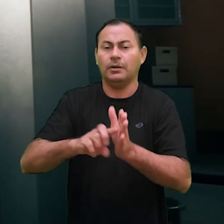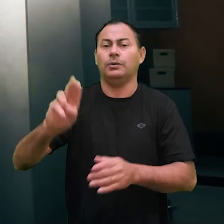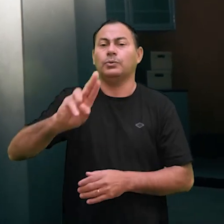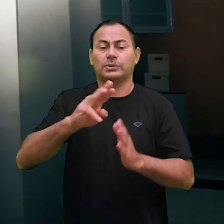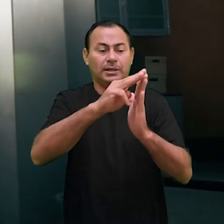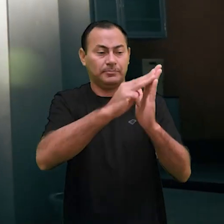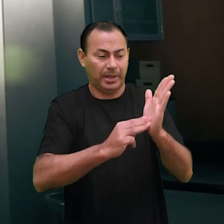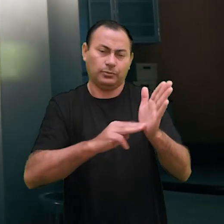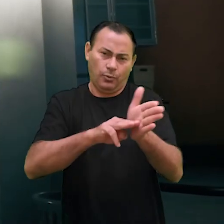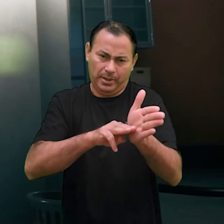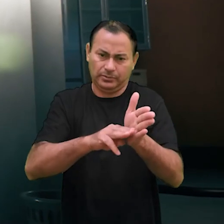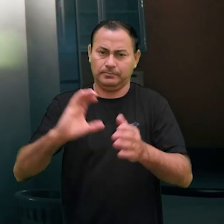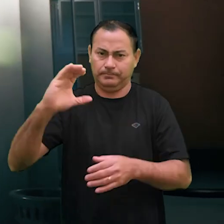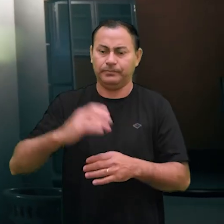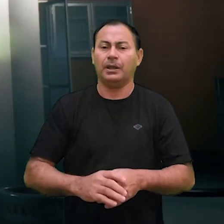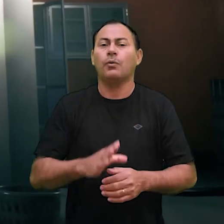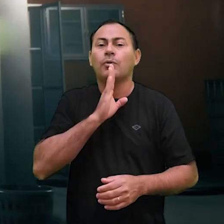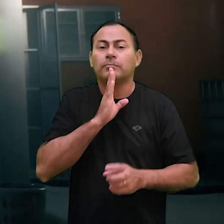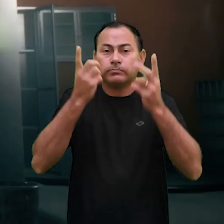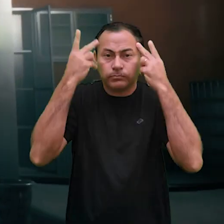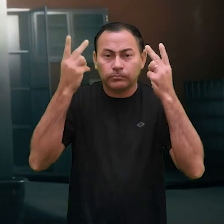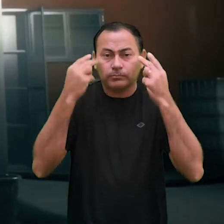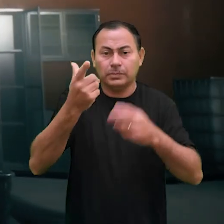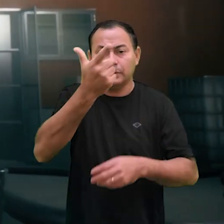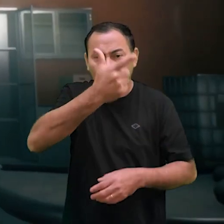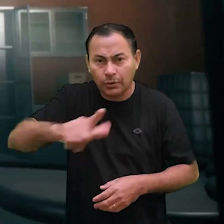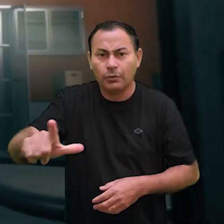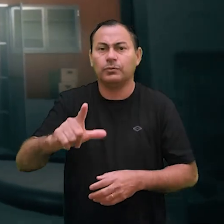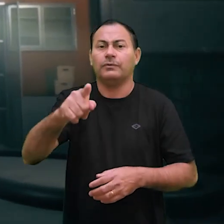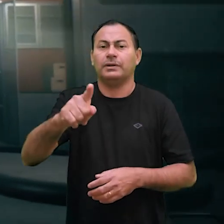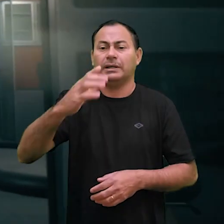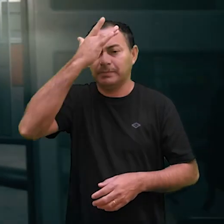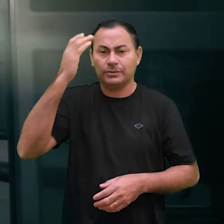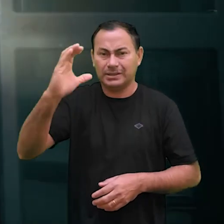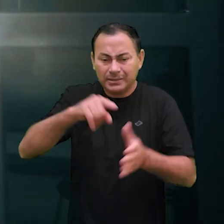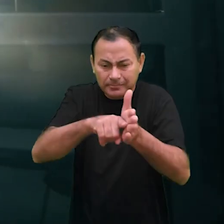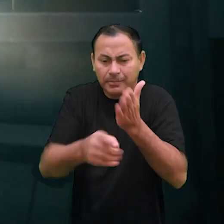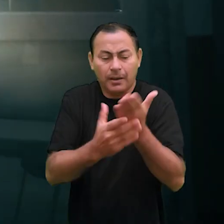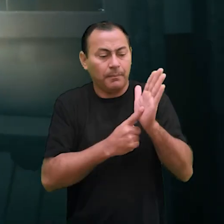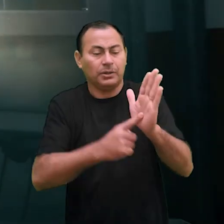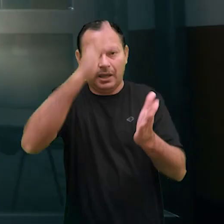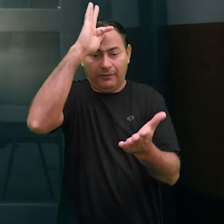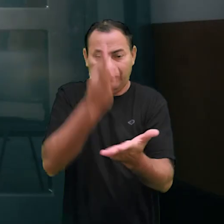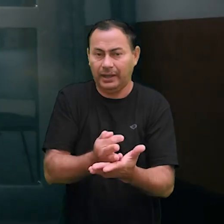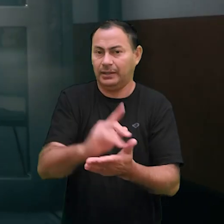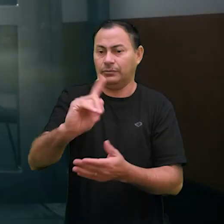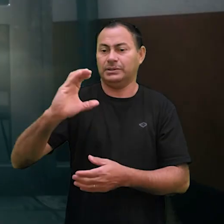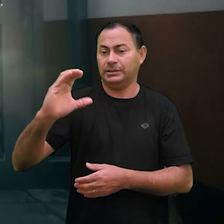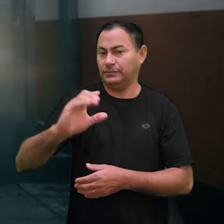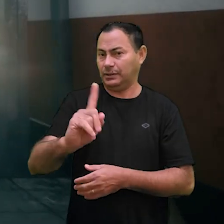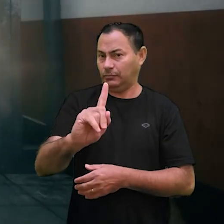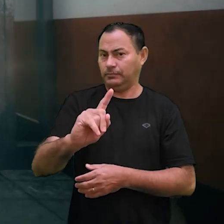ser científico e utilizar métodos científicos. Há um senso comum, novamente, de que quando um cientista expressa a